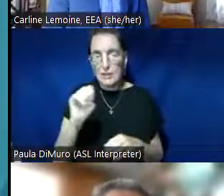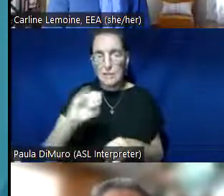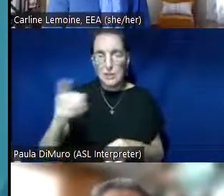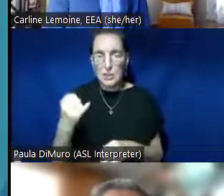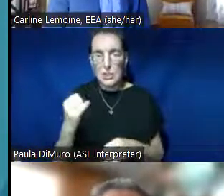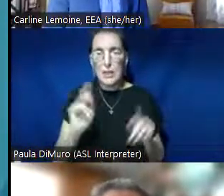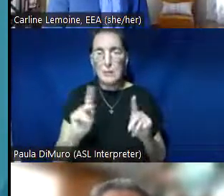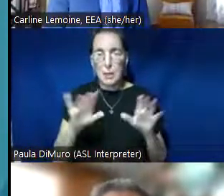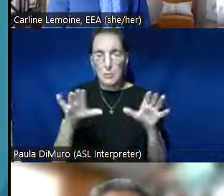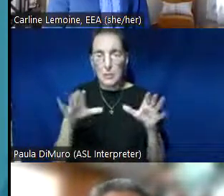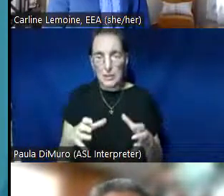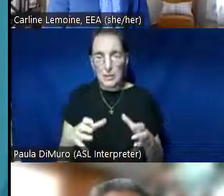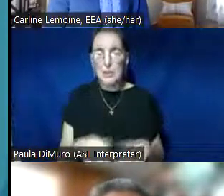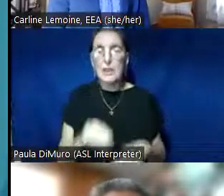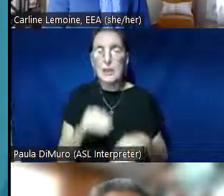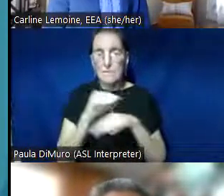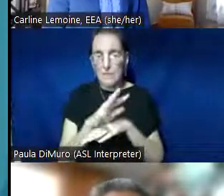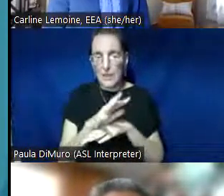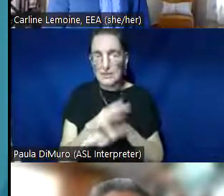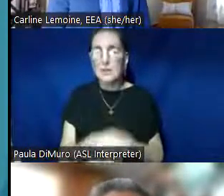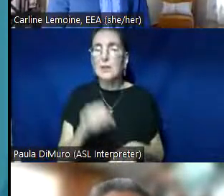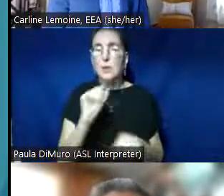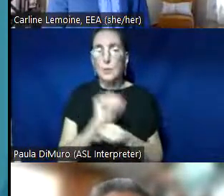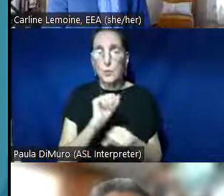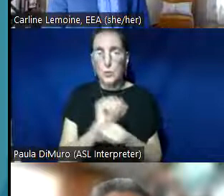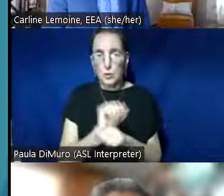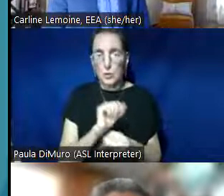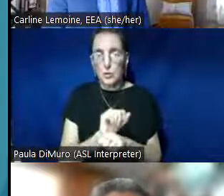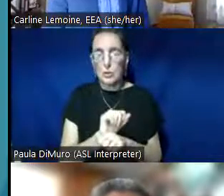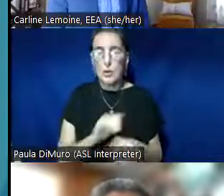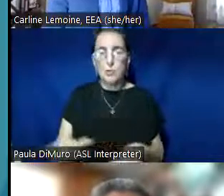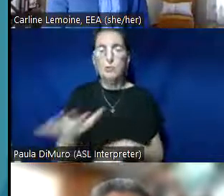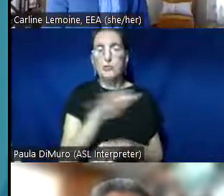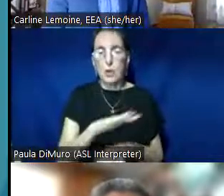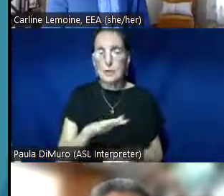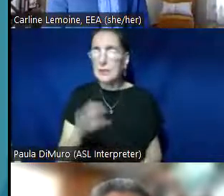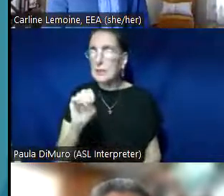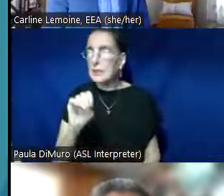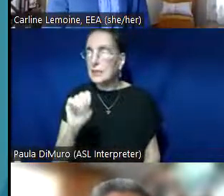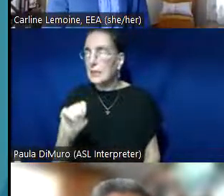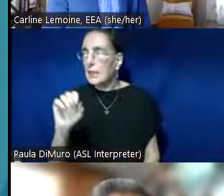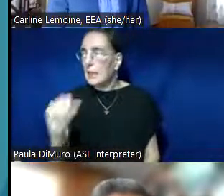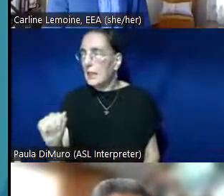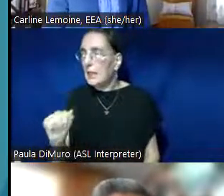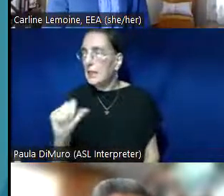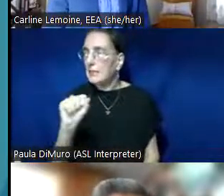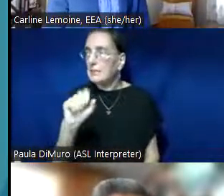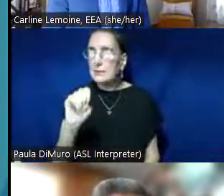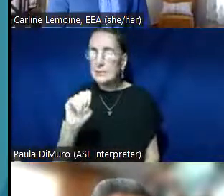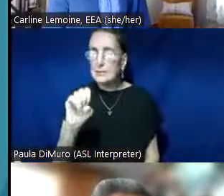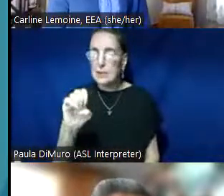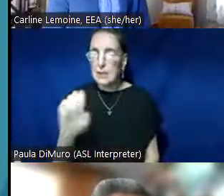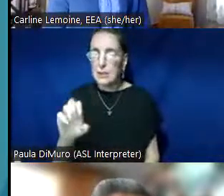que definição de EJ Population, que é a população da afeta secretário